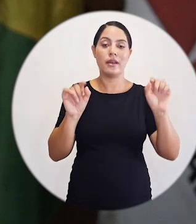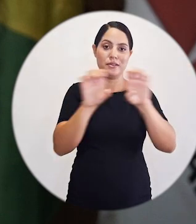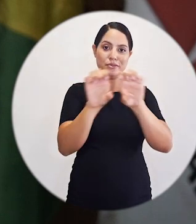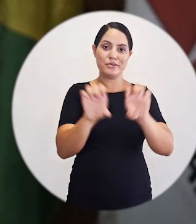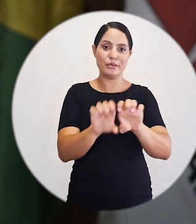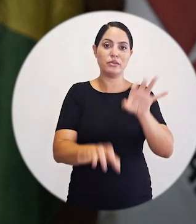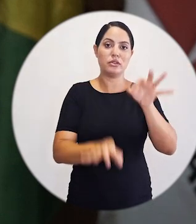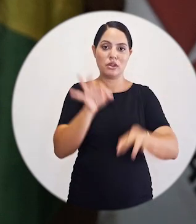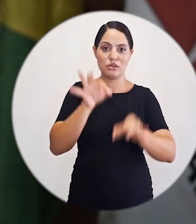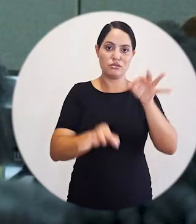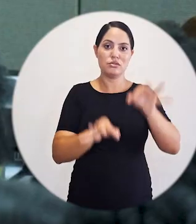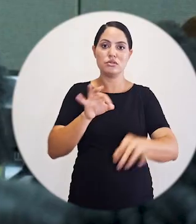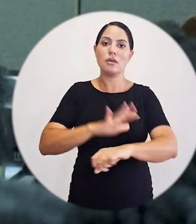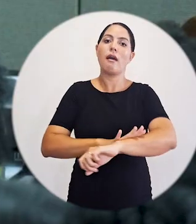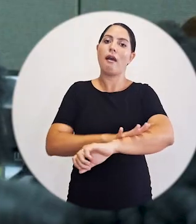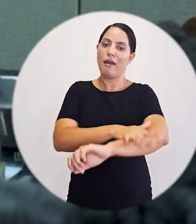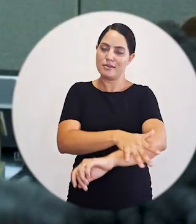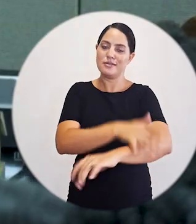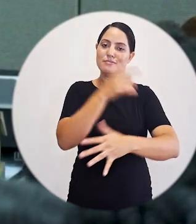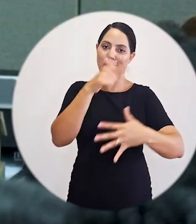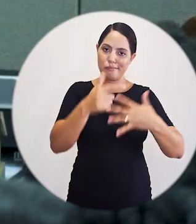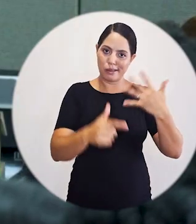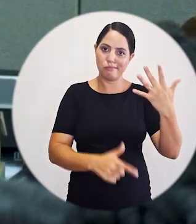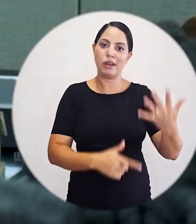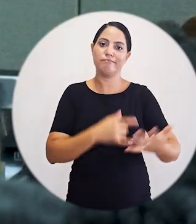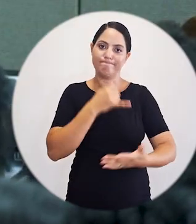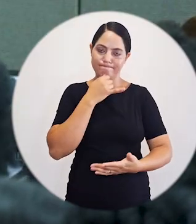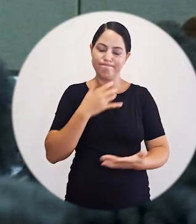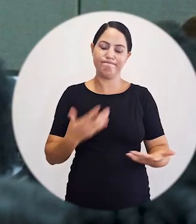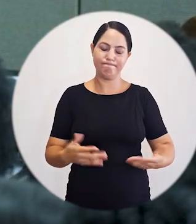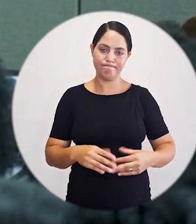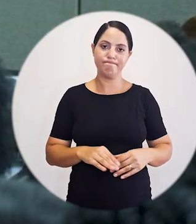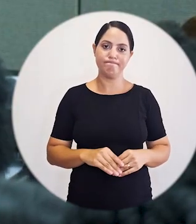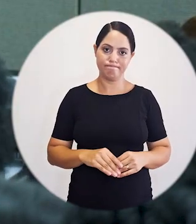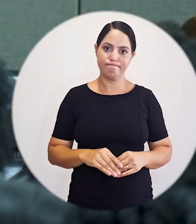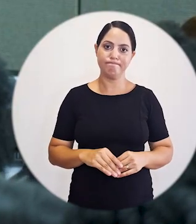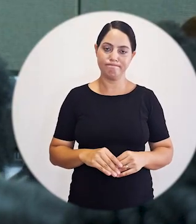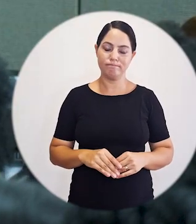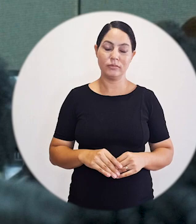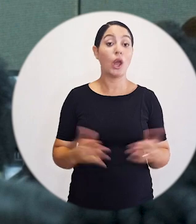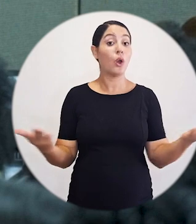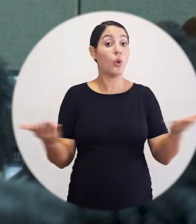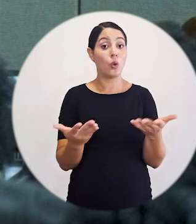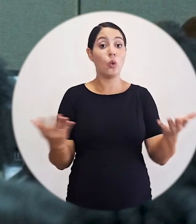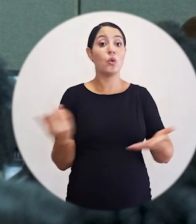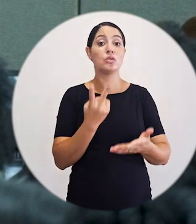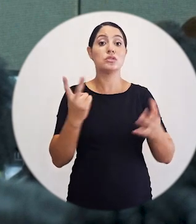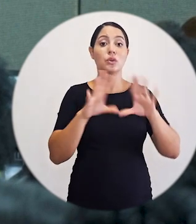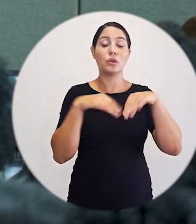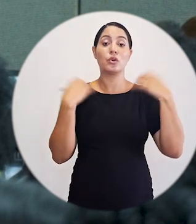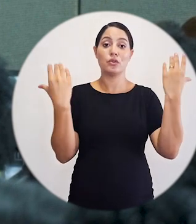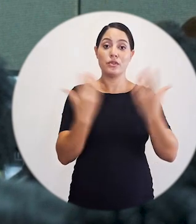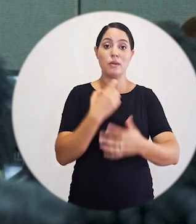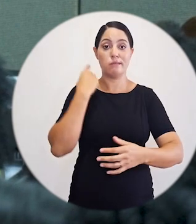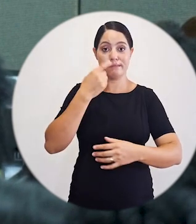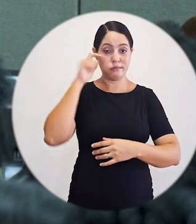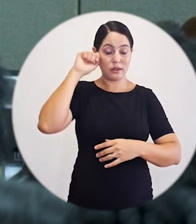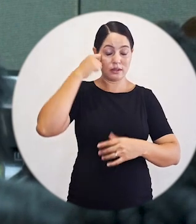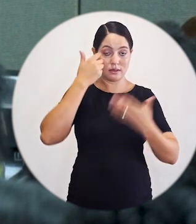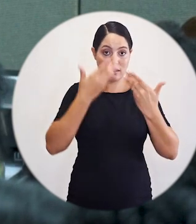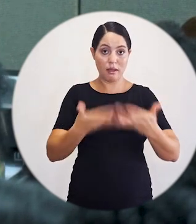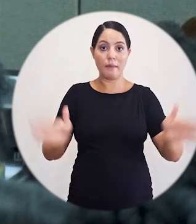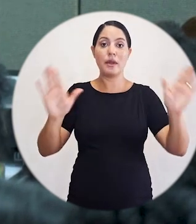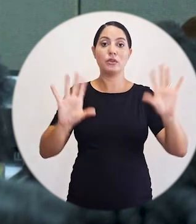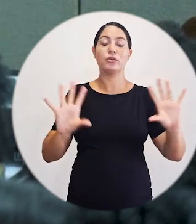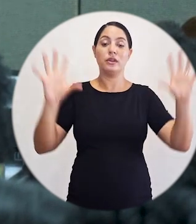nas estruturas da justiça. É com grande honra que eu estou aqui na abertura da segunda Conferência Nacional da Advocacia